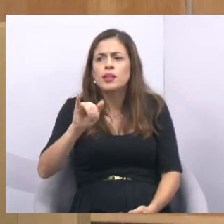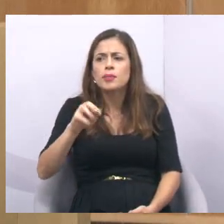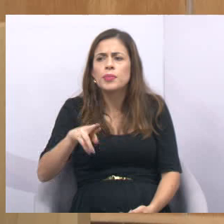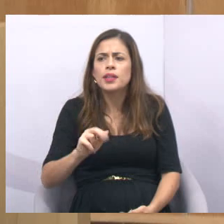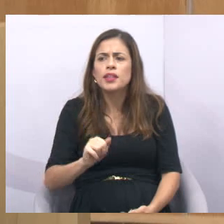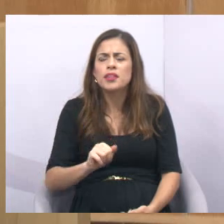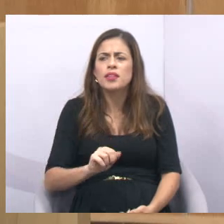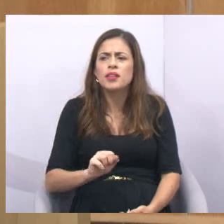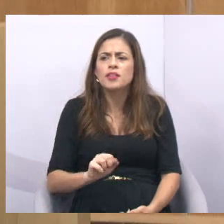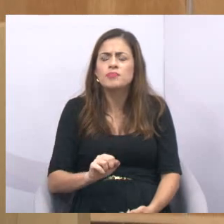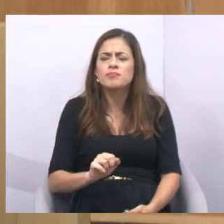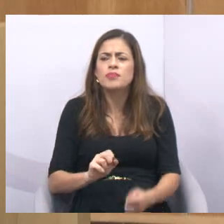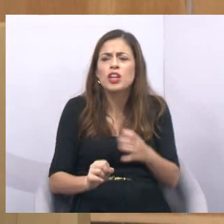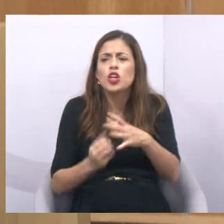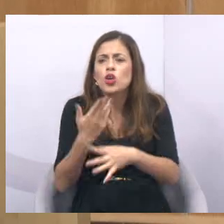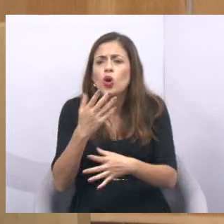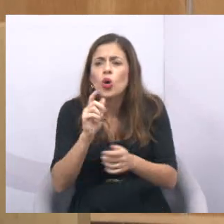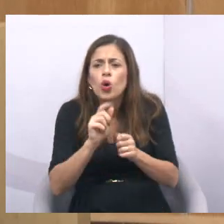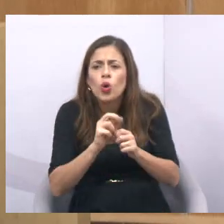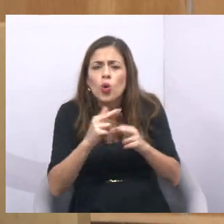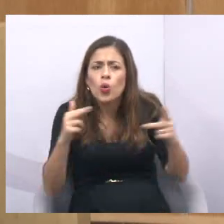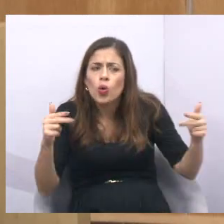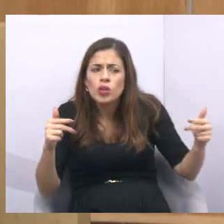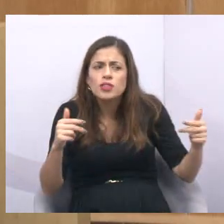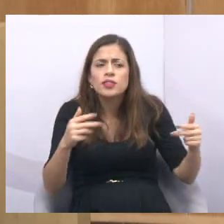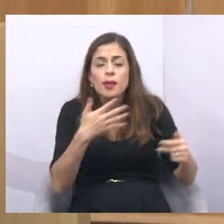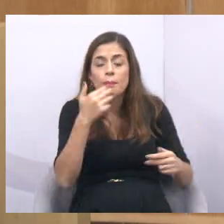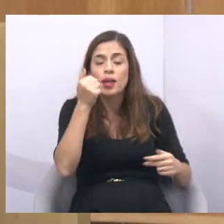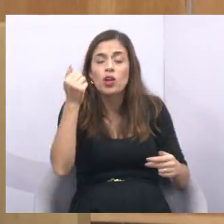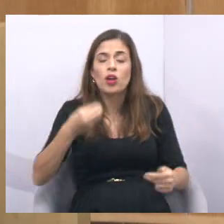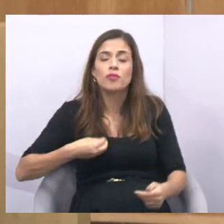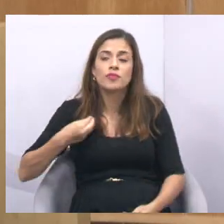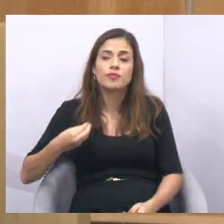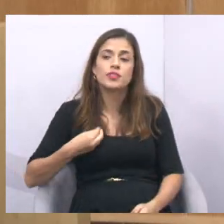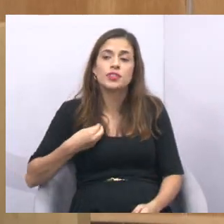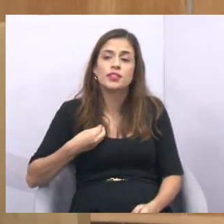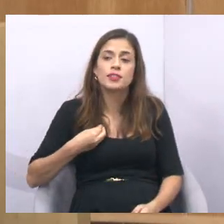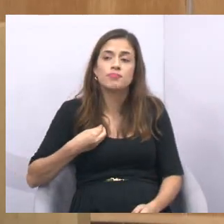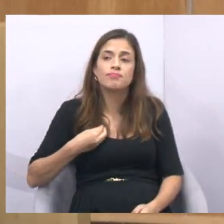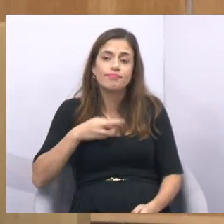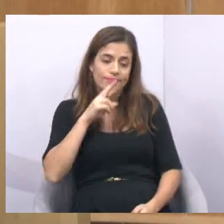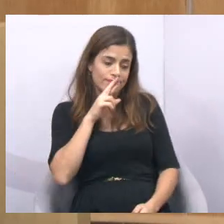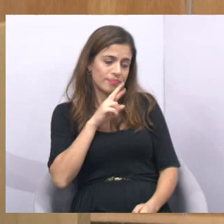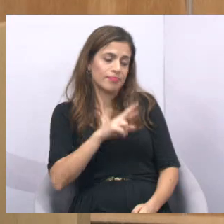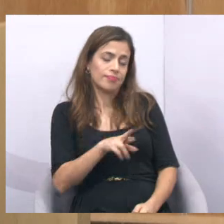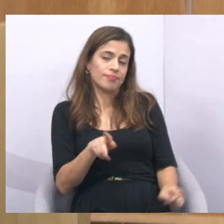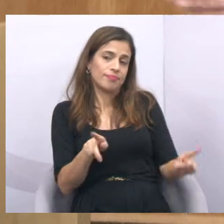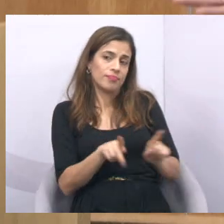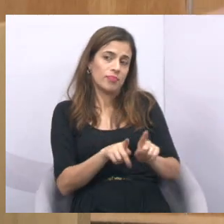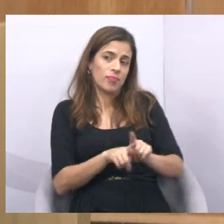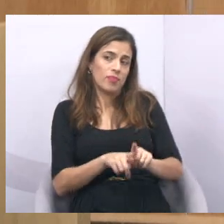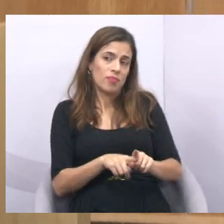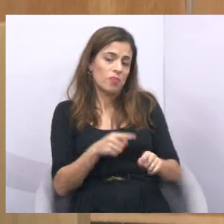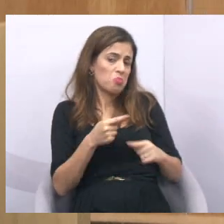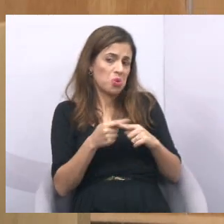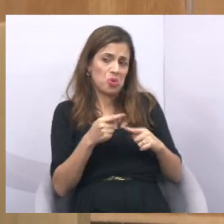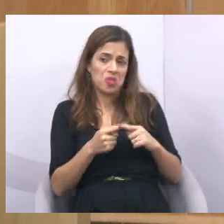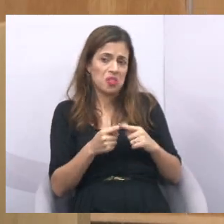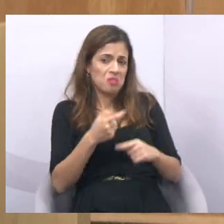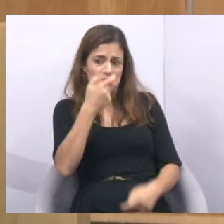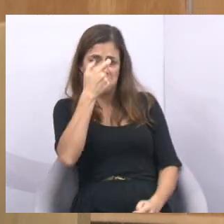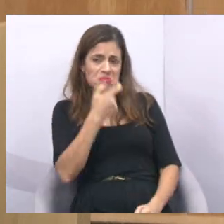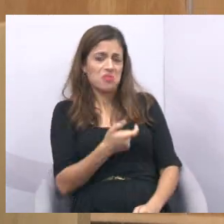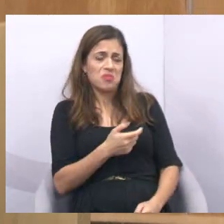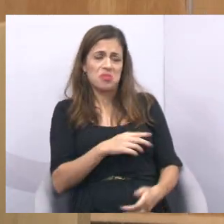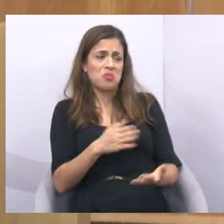inventou coisas para melhorar a vida das pessoas? E eu também vou responder: porque eu não sou um Zerbini, um